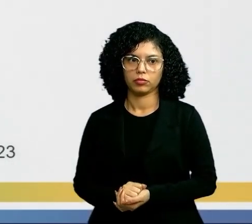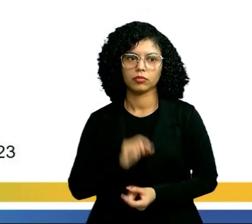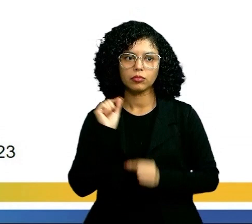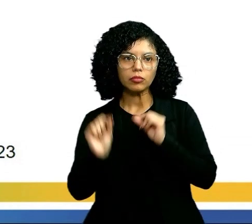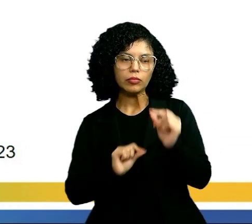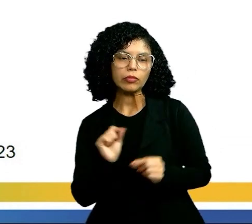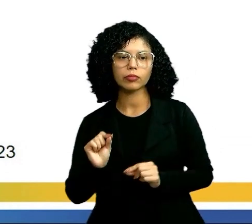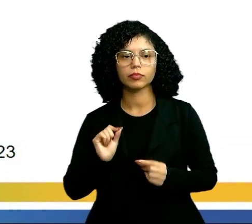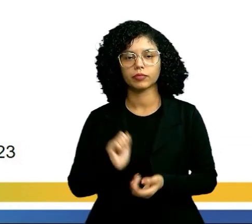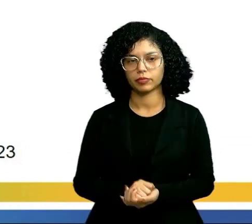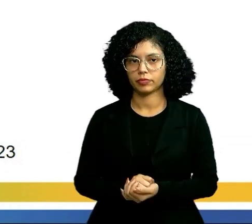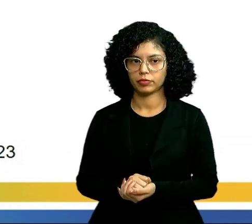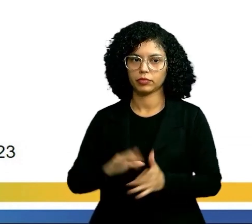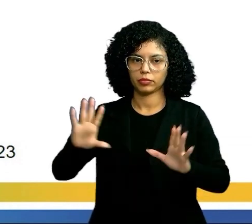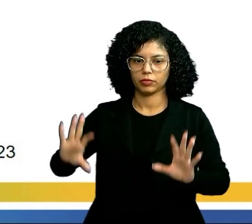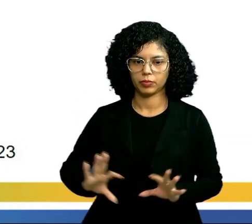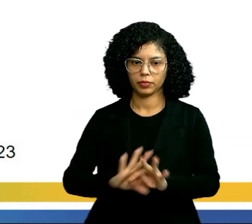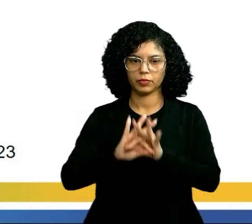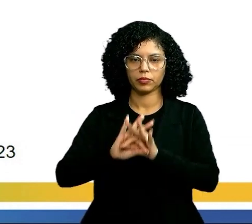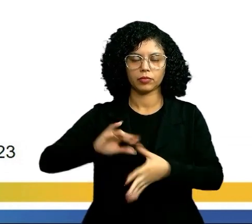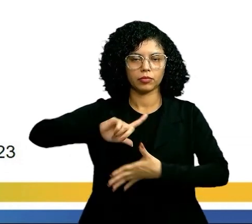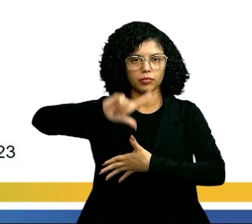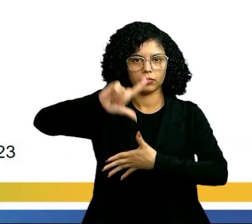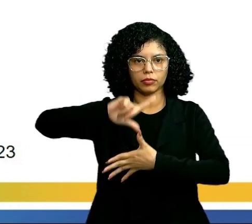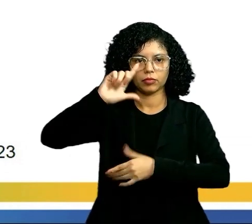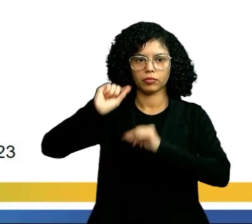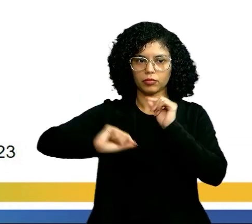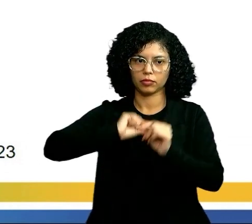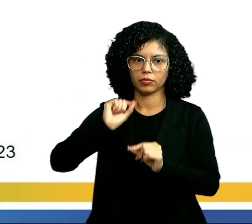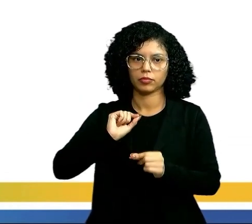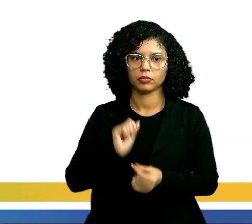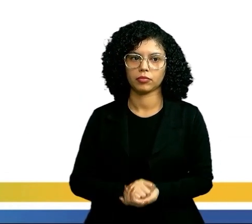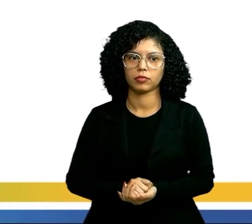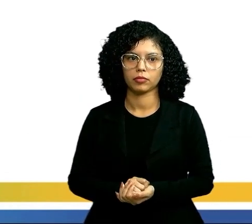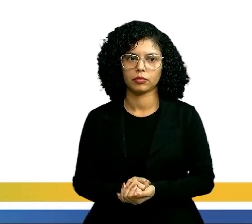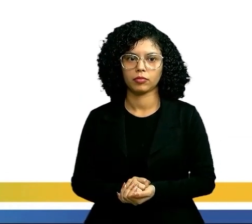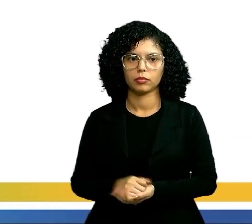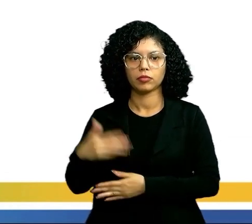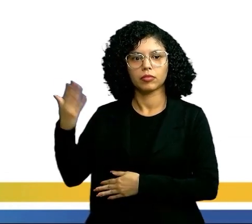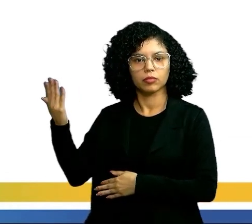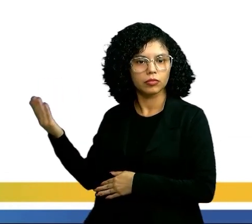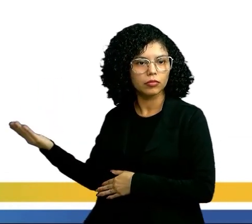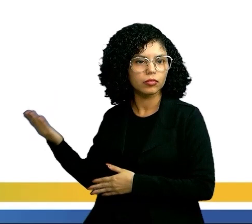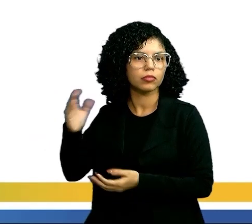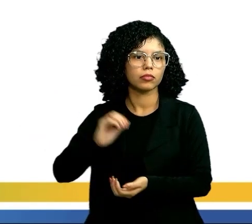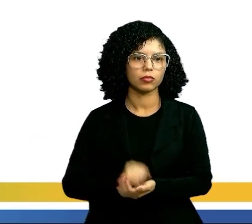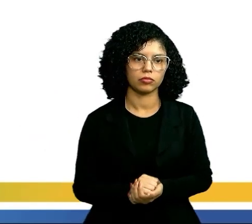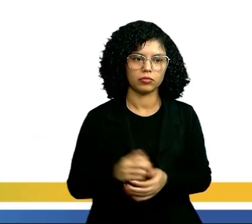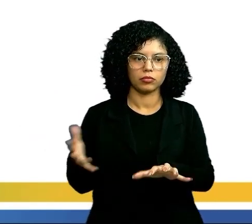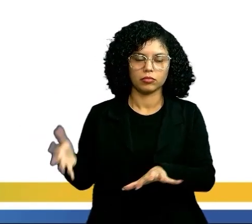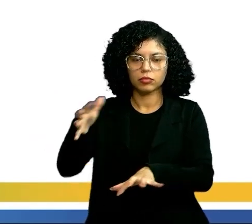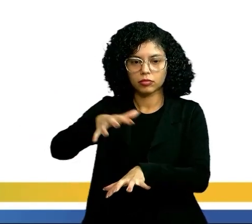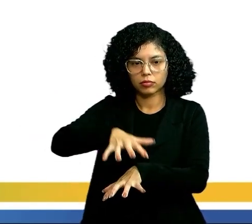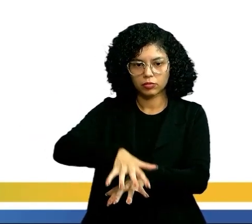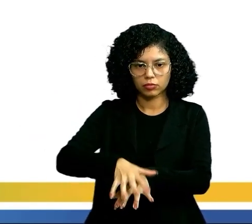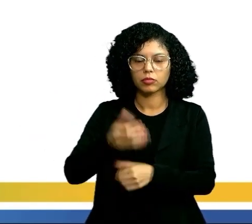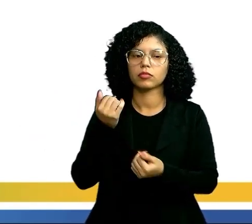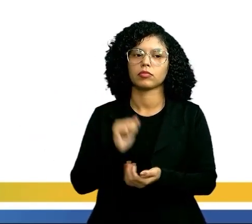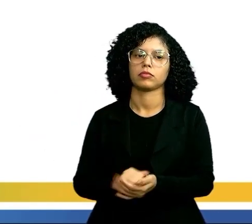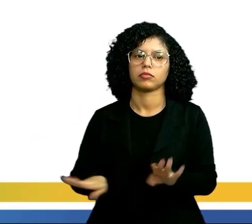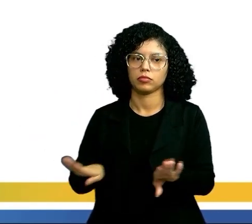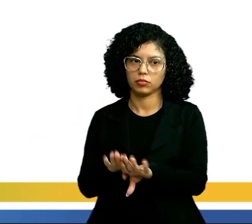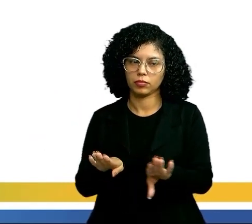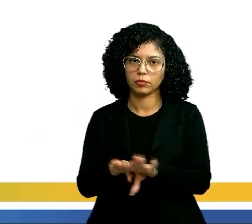O critério relacionado à América Latina é o critério de colonização e de